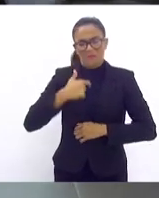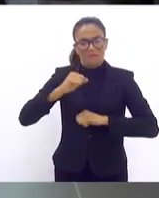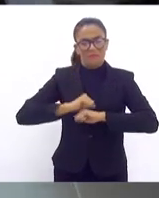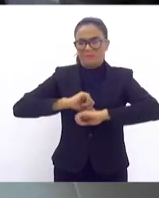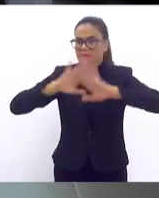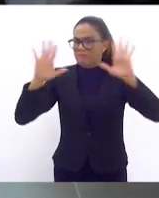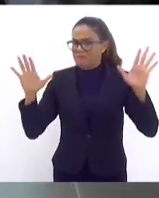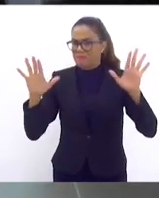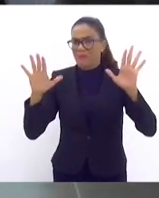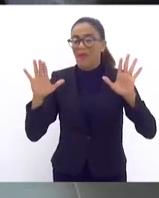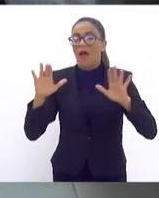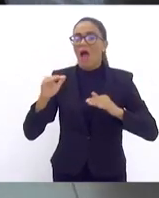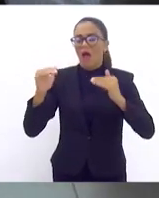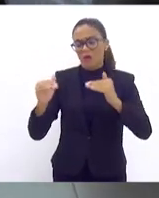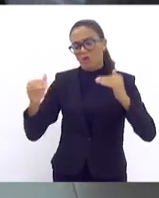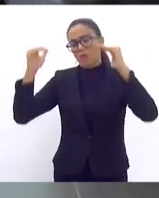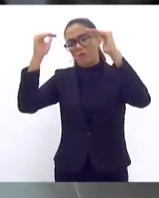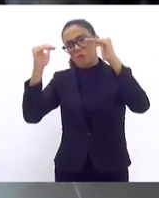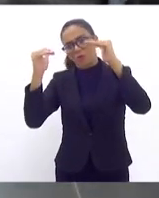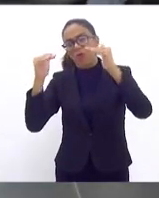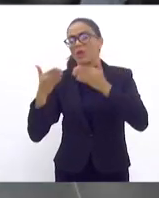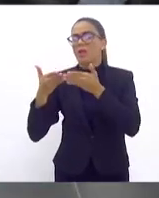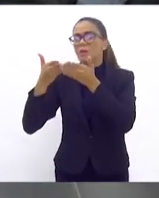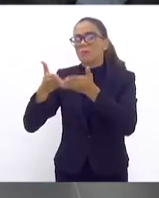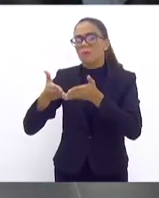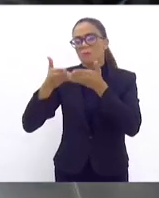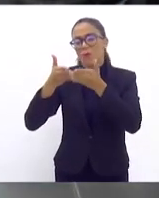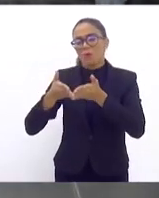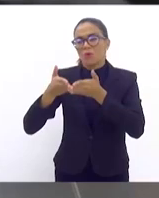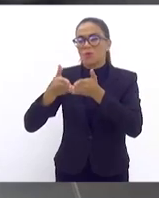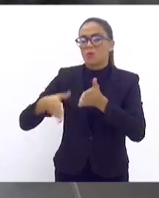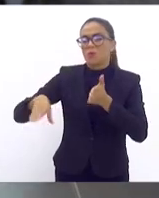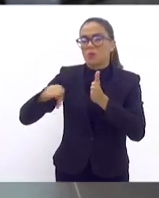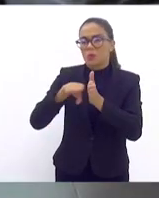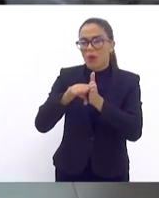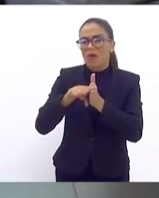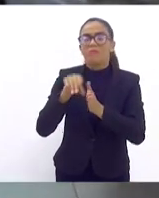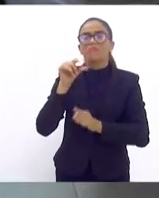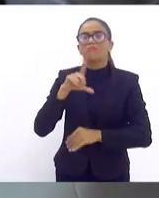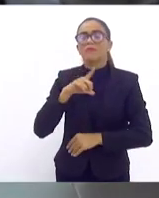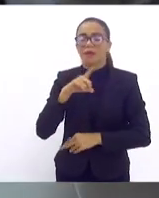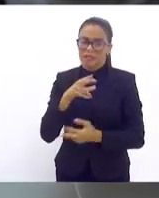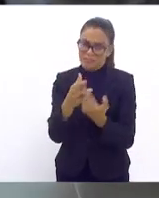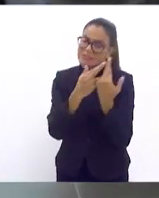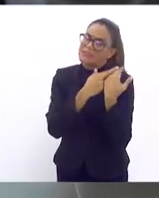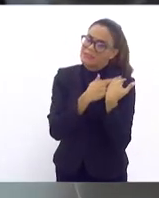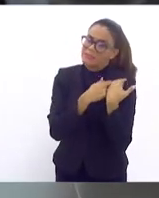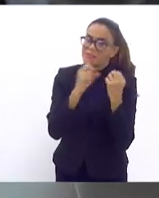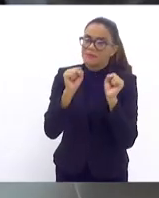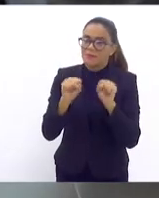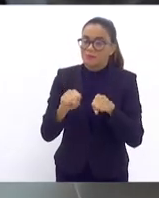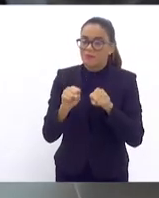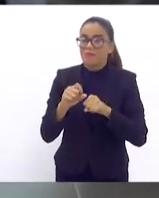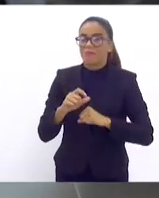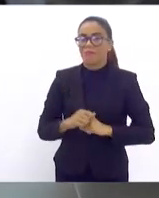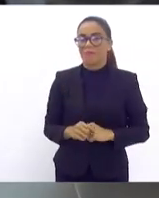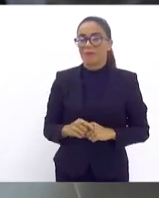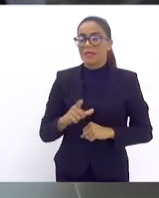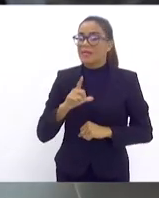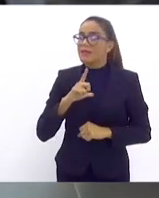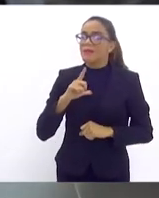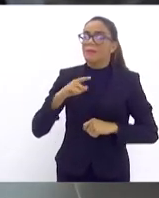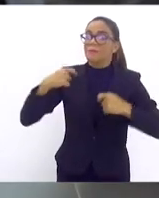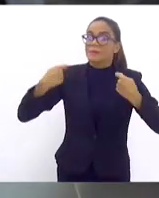autoridade portuária tem responsabilidade. Bom, e como tem uma alta tecnicidade,